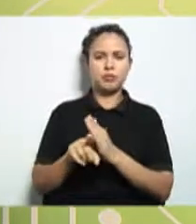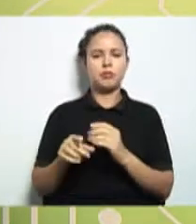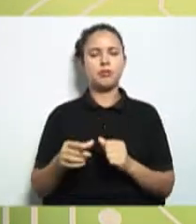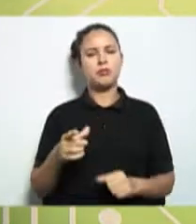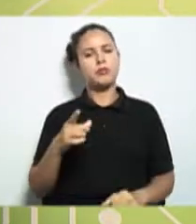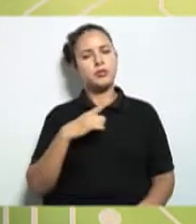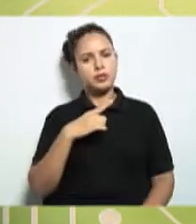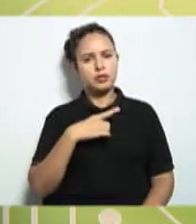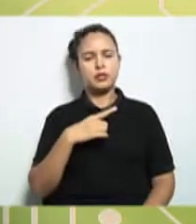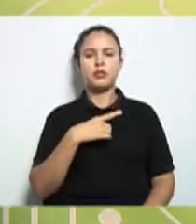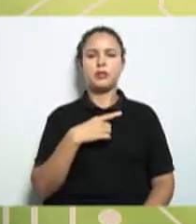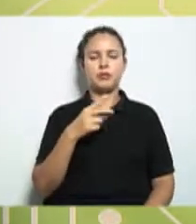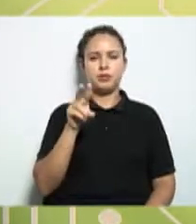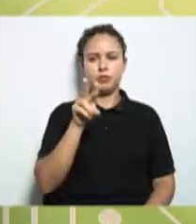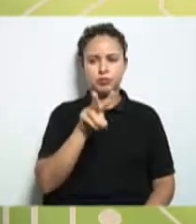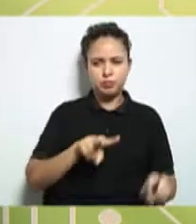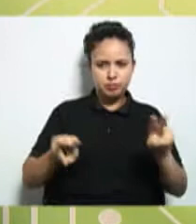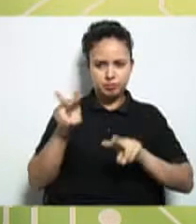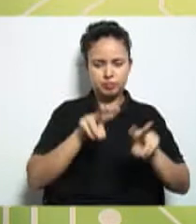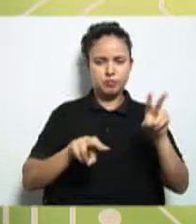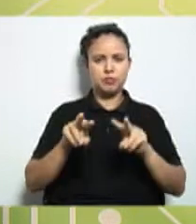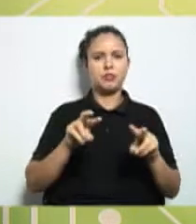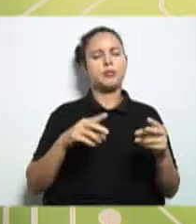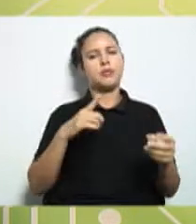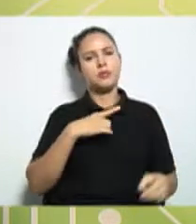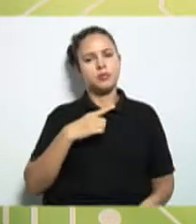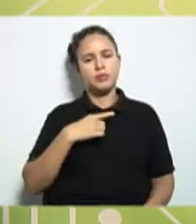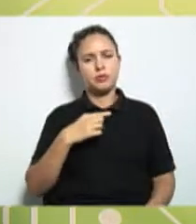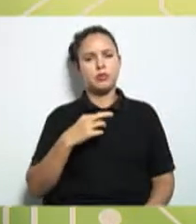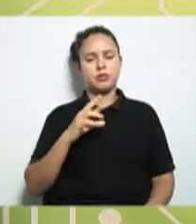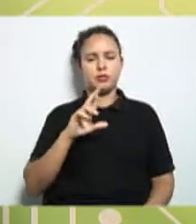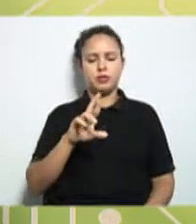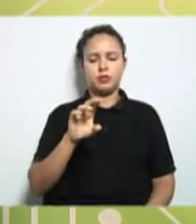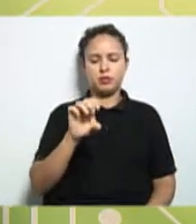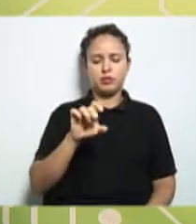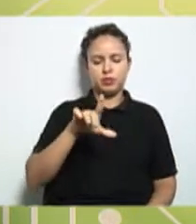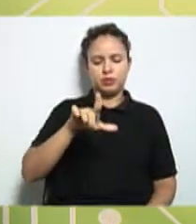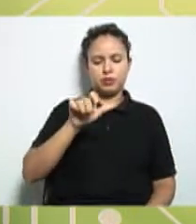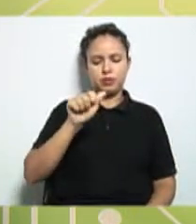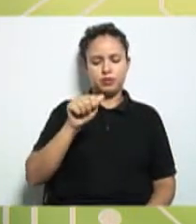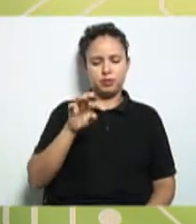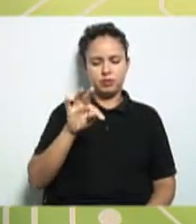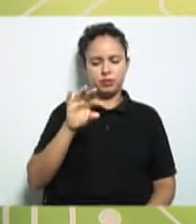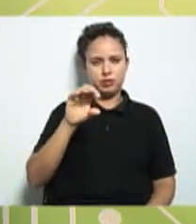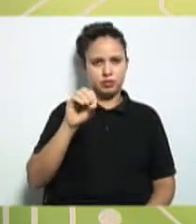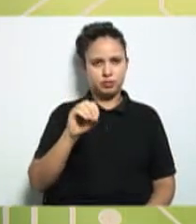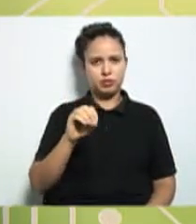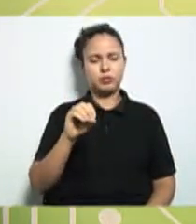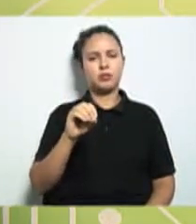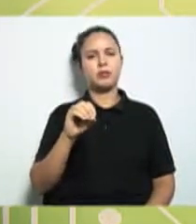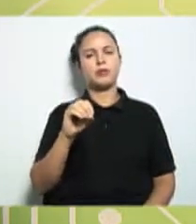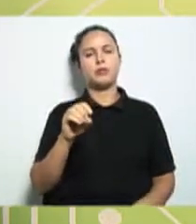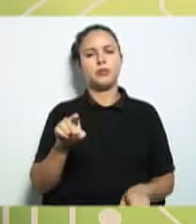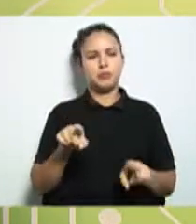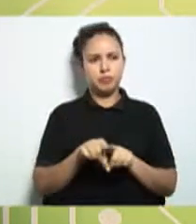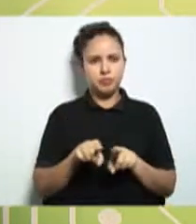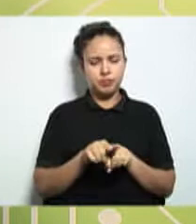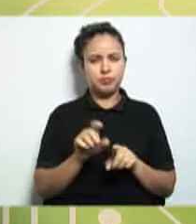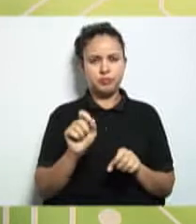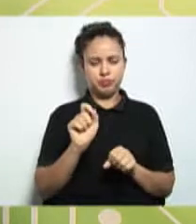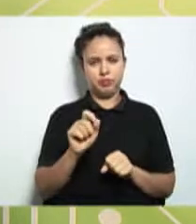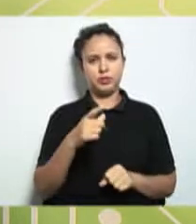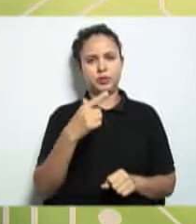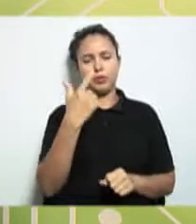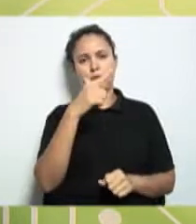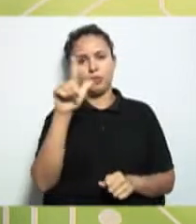tem observação, tem relato, mas além desses nós temos alguns outros que nós consideramos que sejam